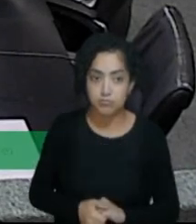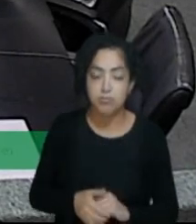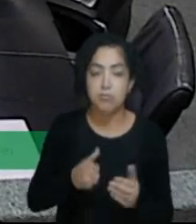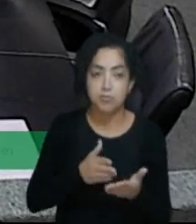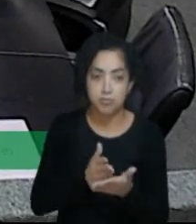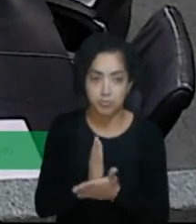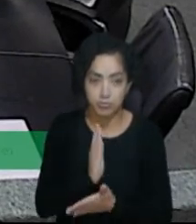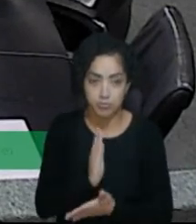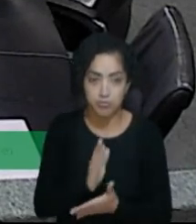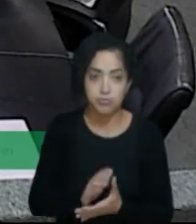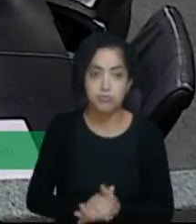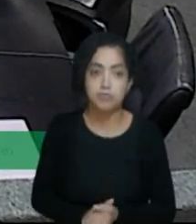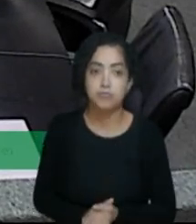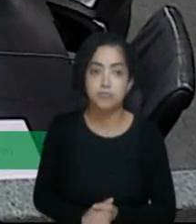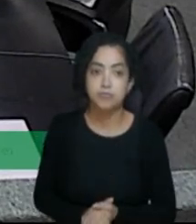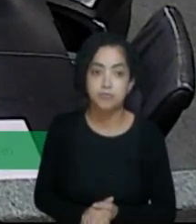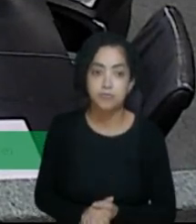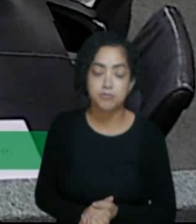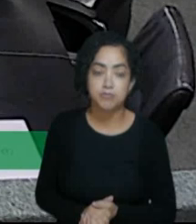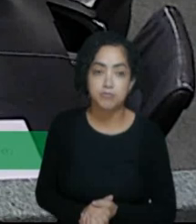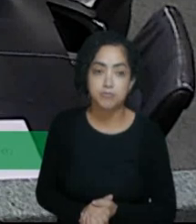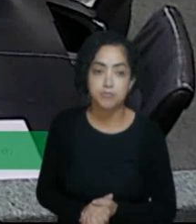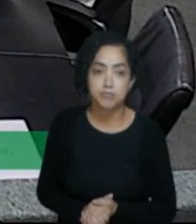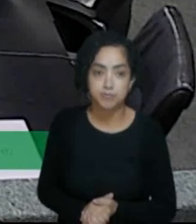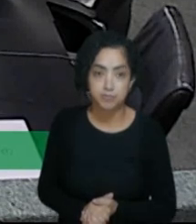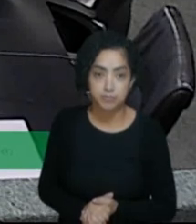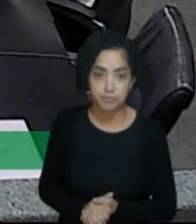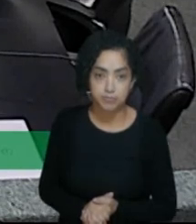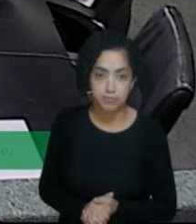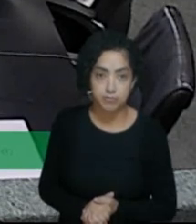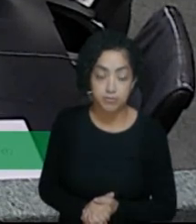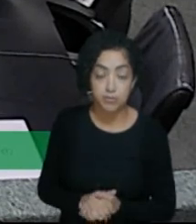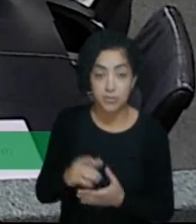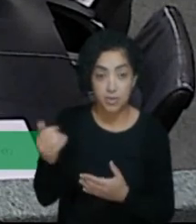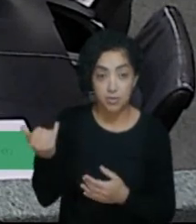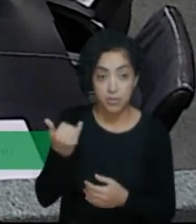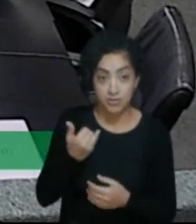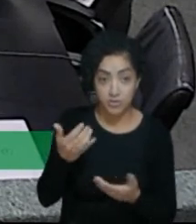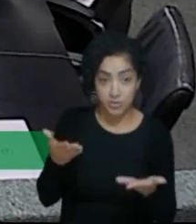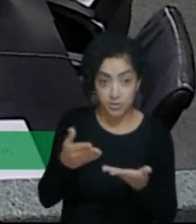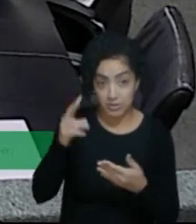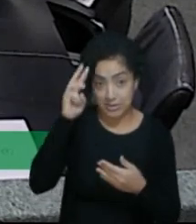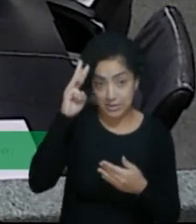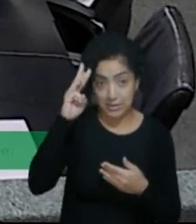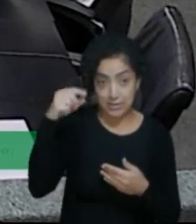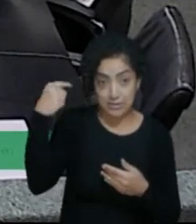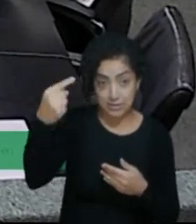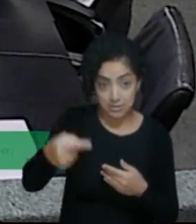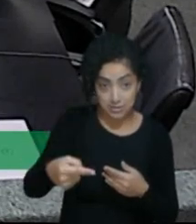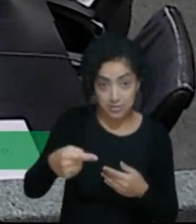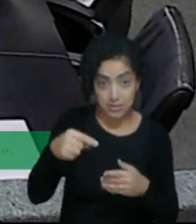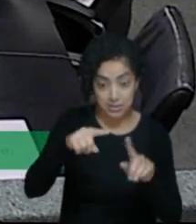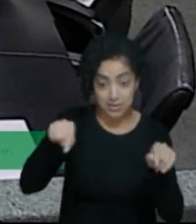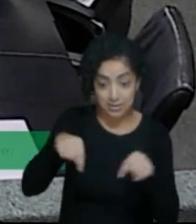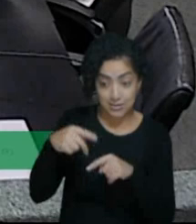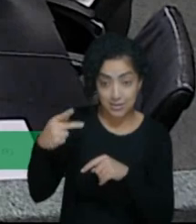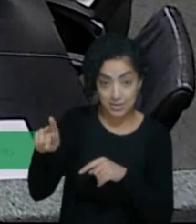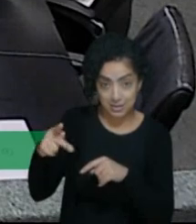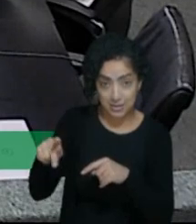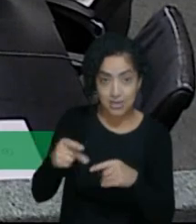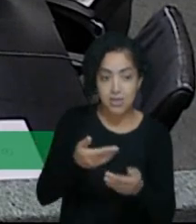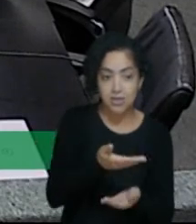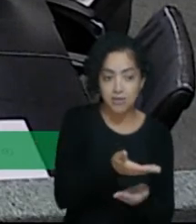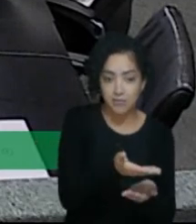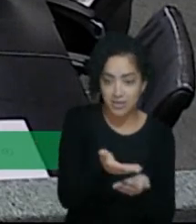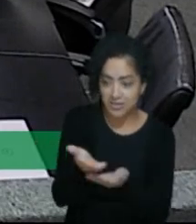está aprovado PP PP Colaço me falou aqui que na próxima terça-feira no gabinete dele ele vai servir polenta para